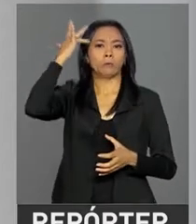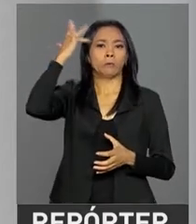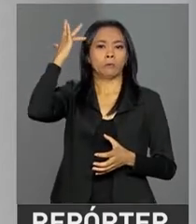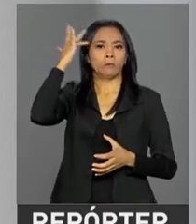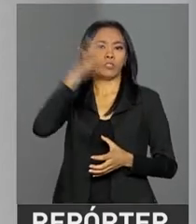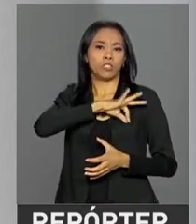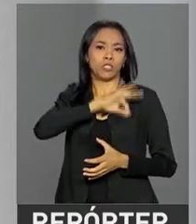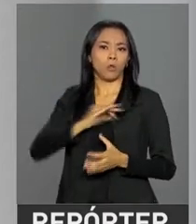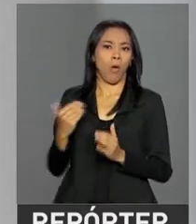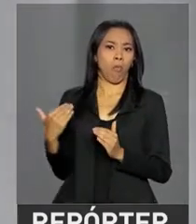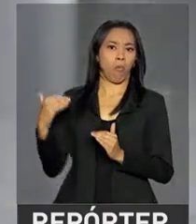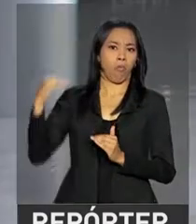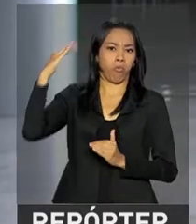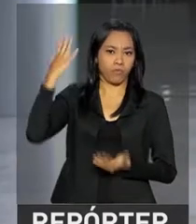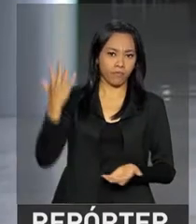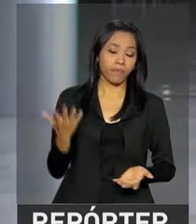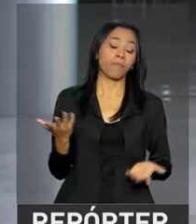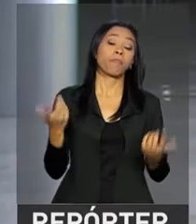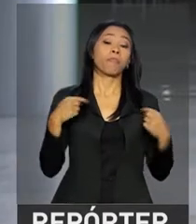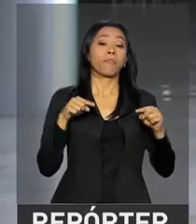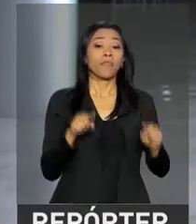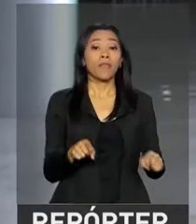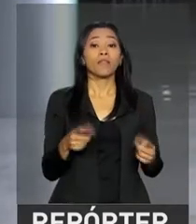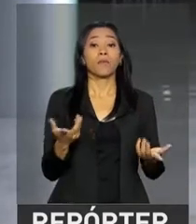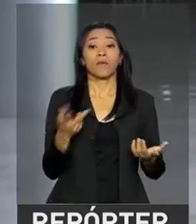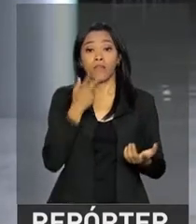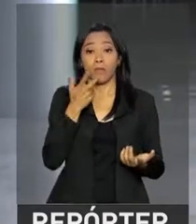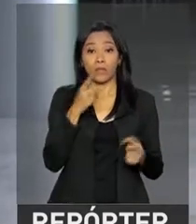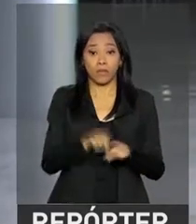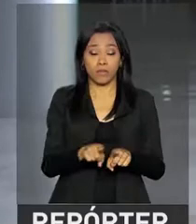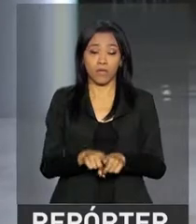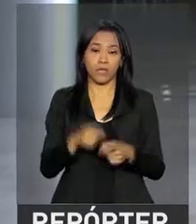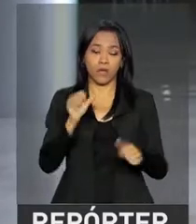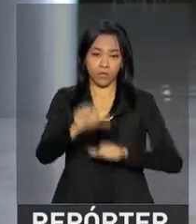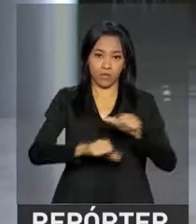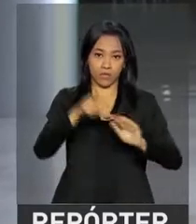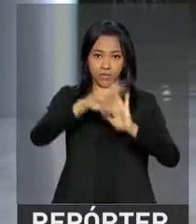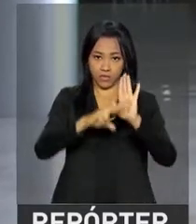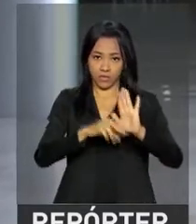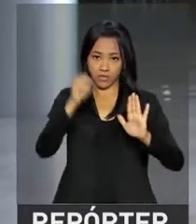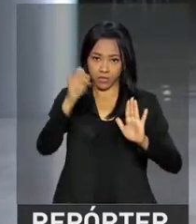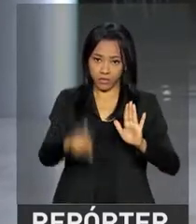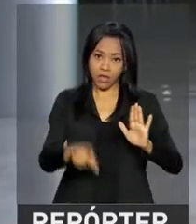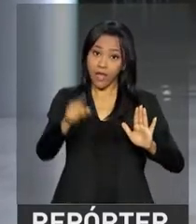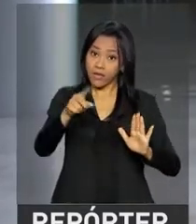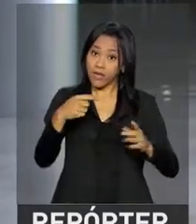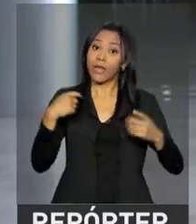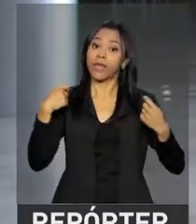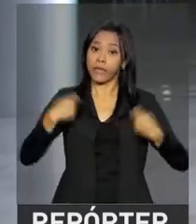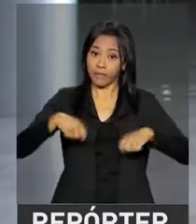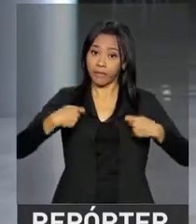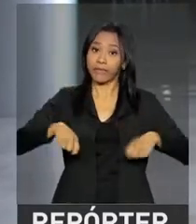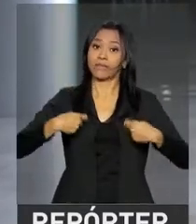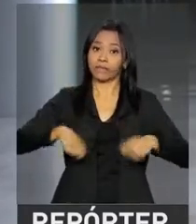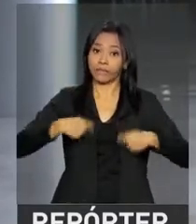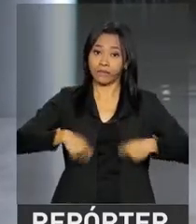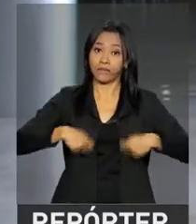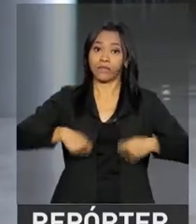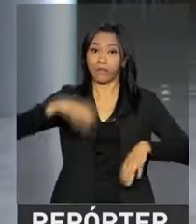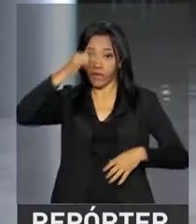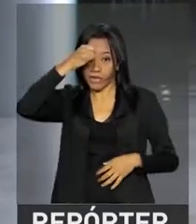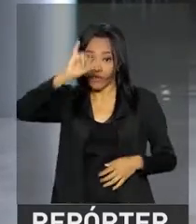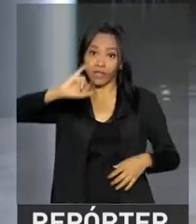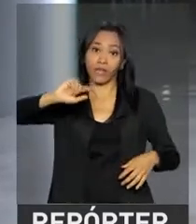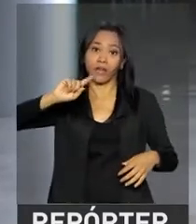para os aposentados o presidente disse também que a reforma da previdência é extremamente necessária para evitar uma catástrofe